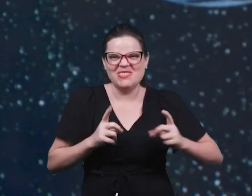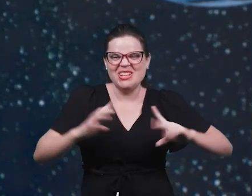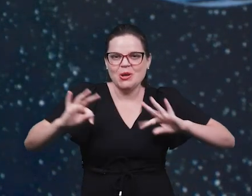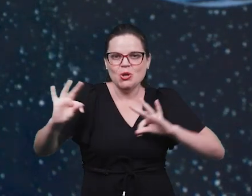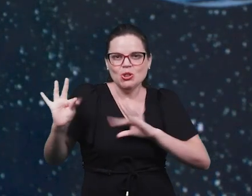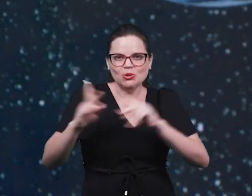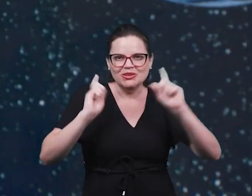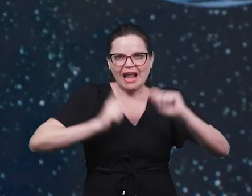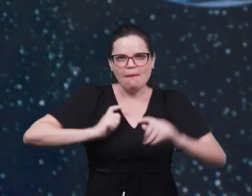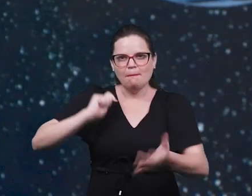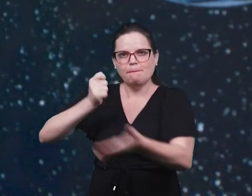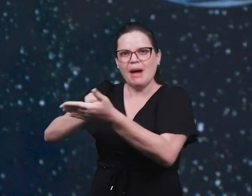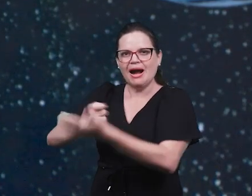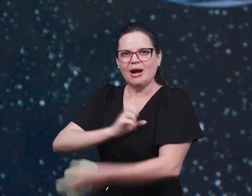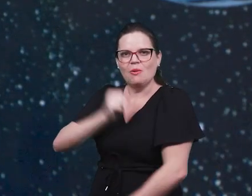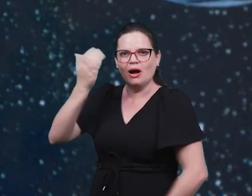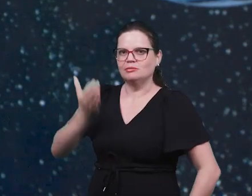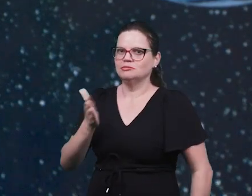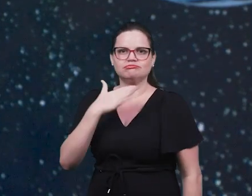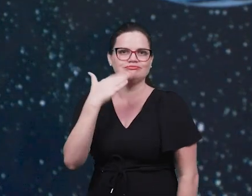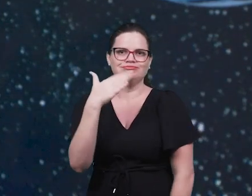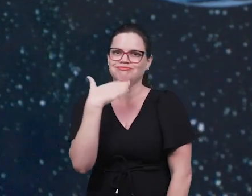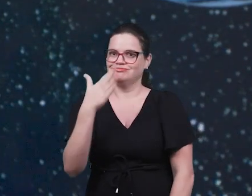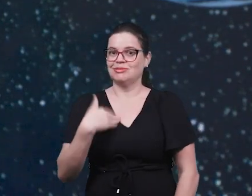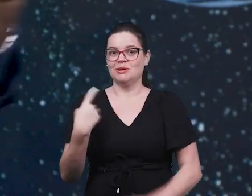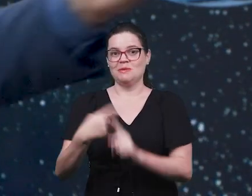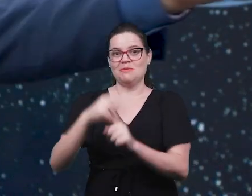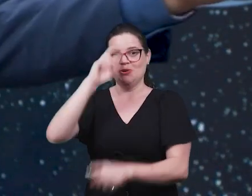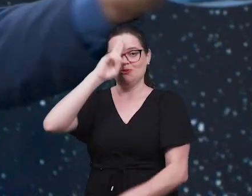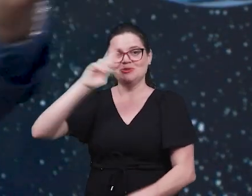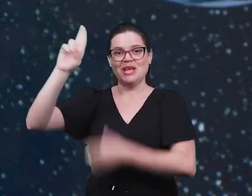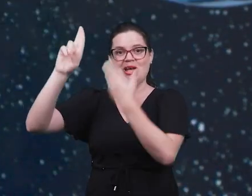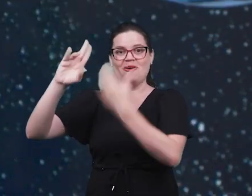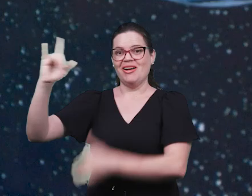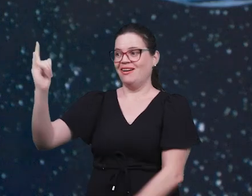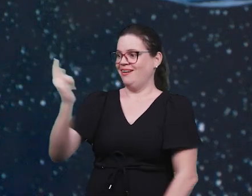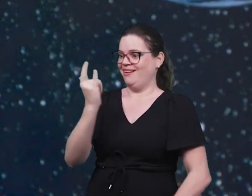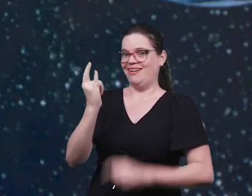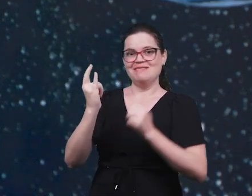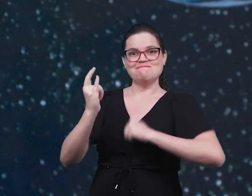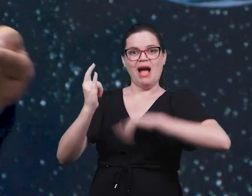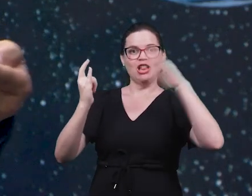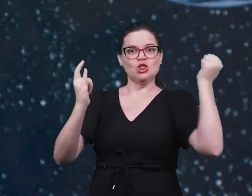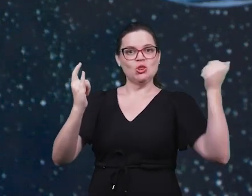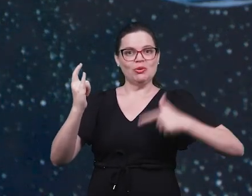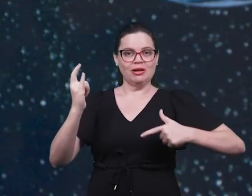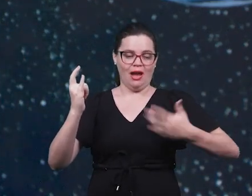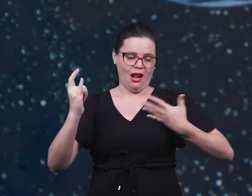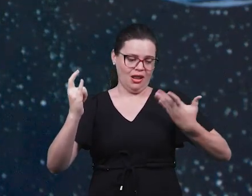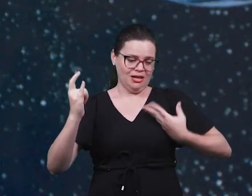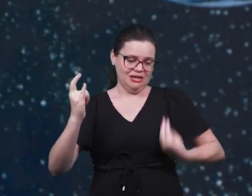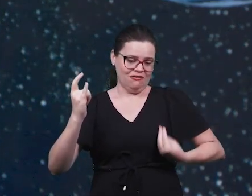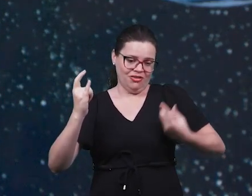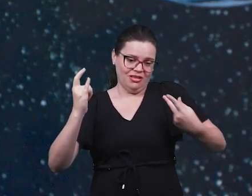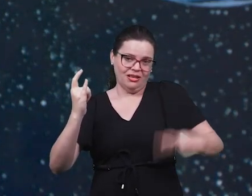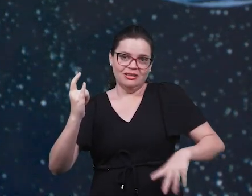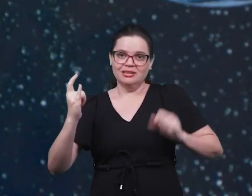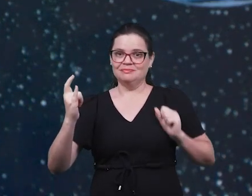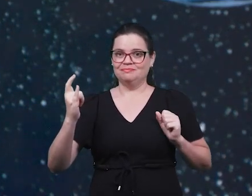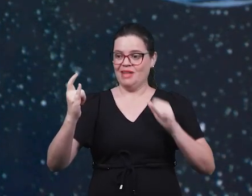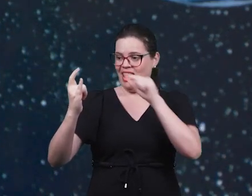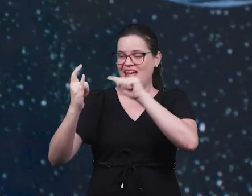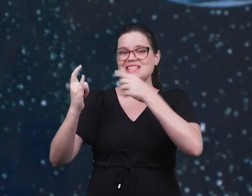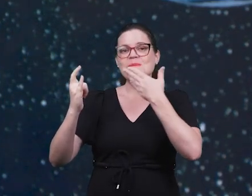esse amor está acima de todas as coisas. Esse amor está acima da alegria dessa vida, esse amor está acima